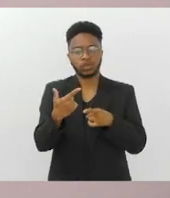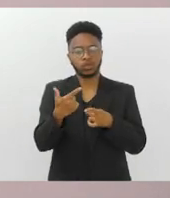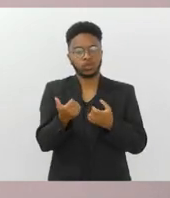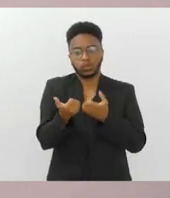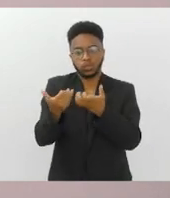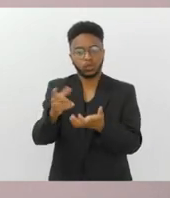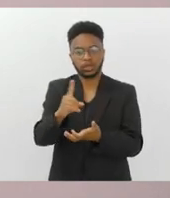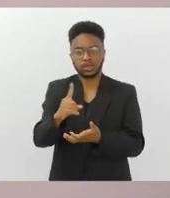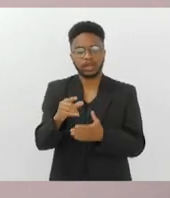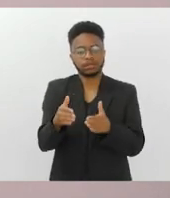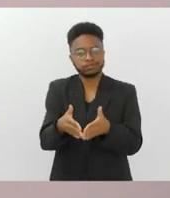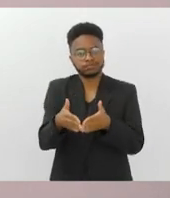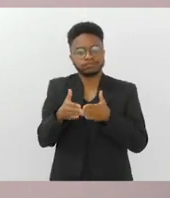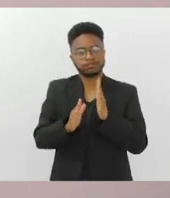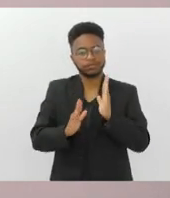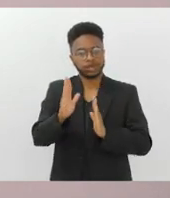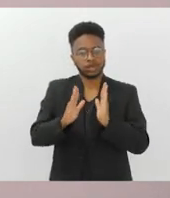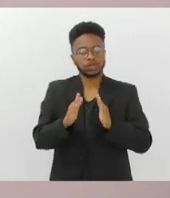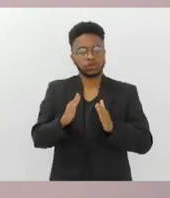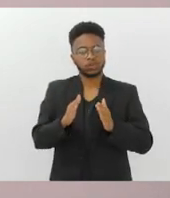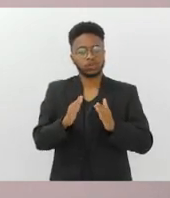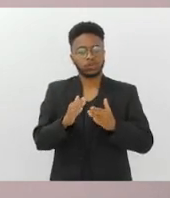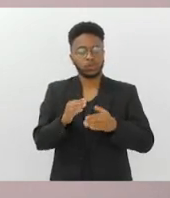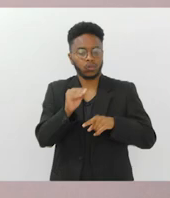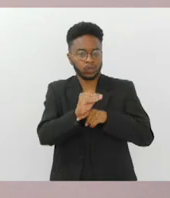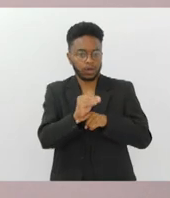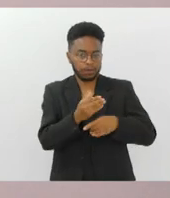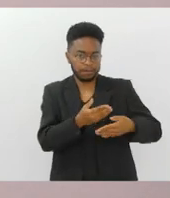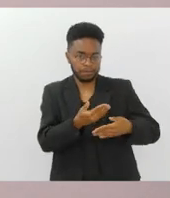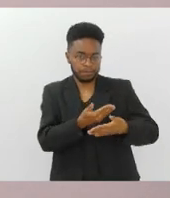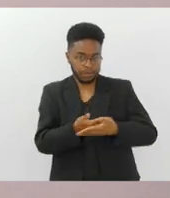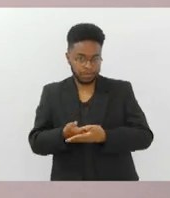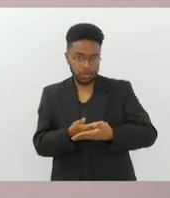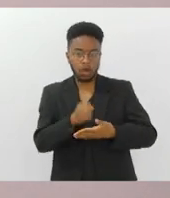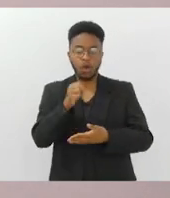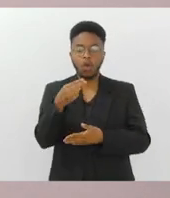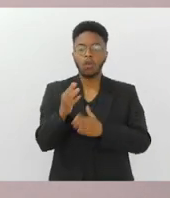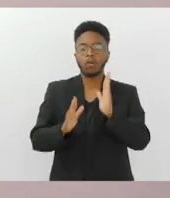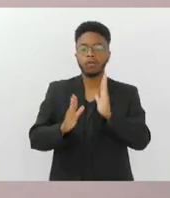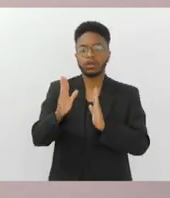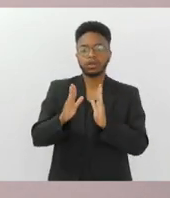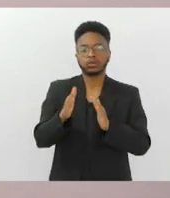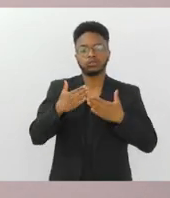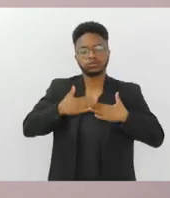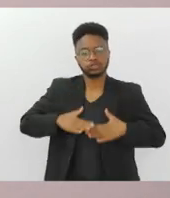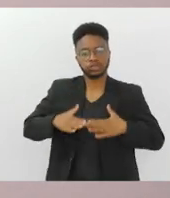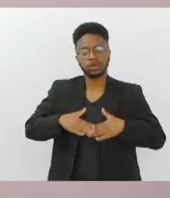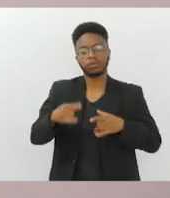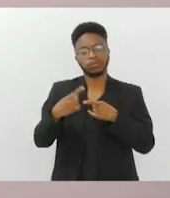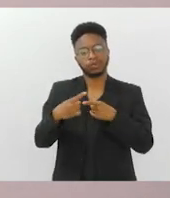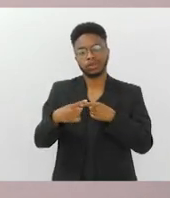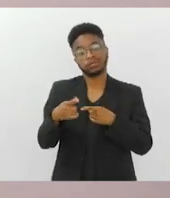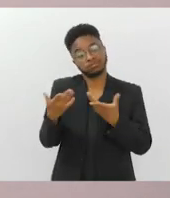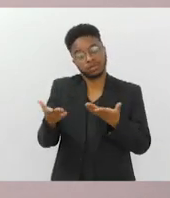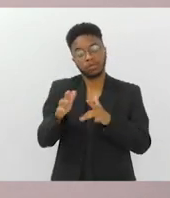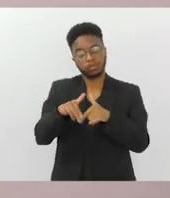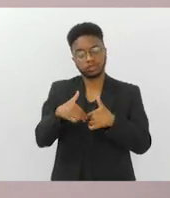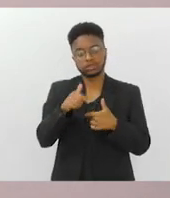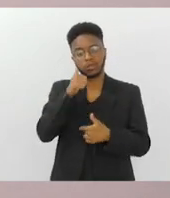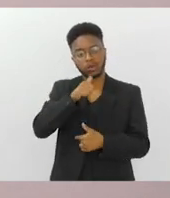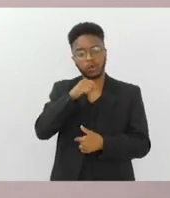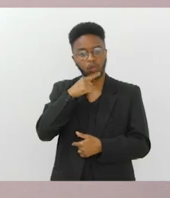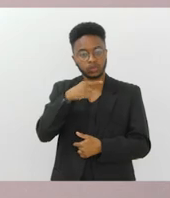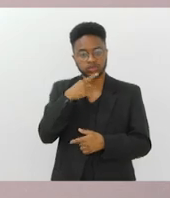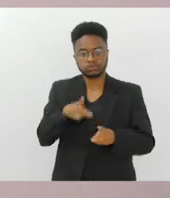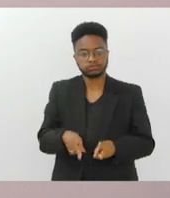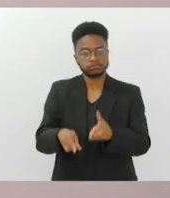maternidade adequada ou períodos de descanso, o que leva essas mulheres a interromper a amamentação precocemente. Dessa forma,